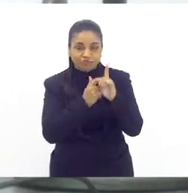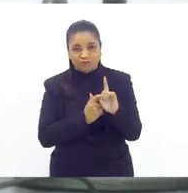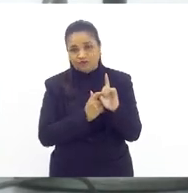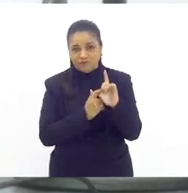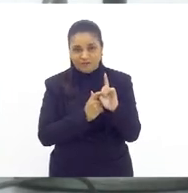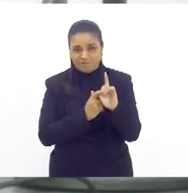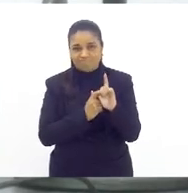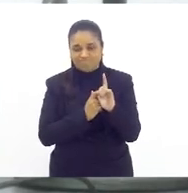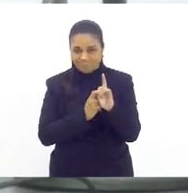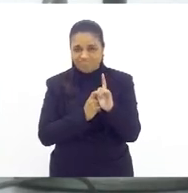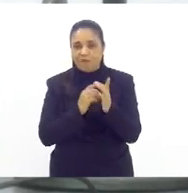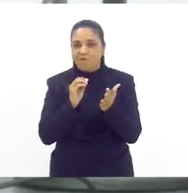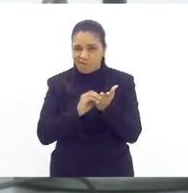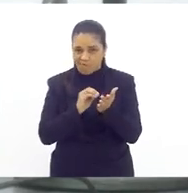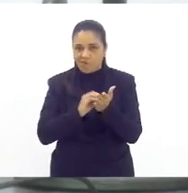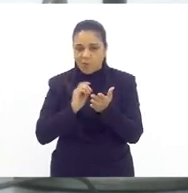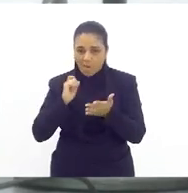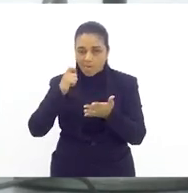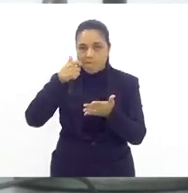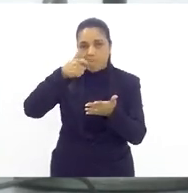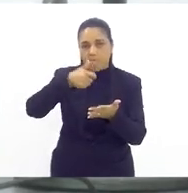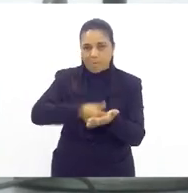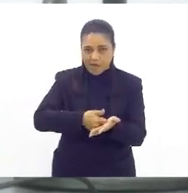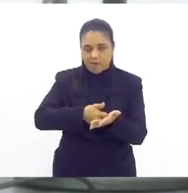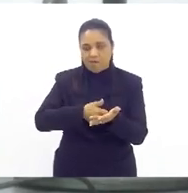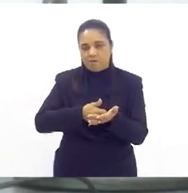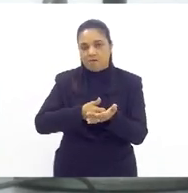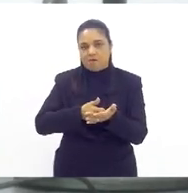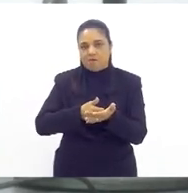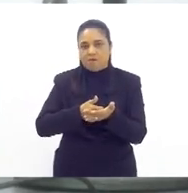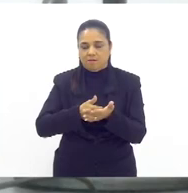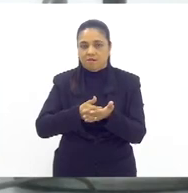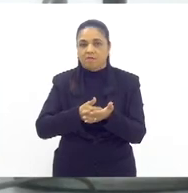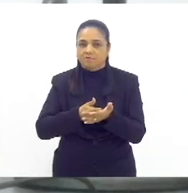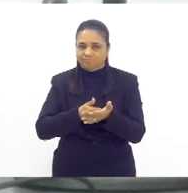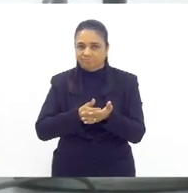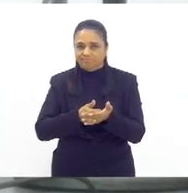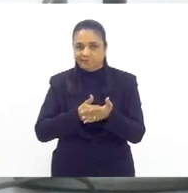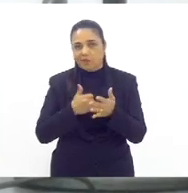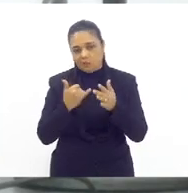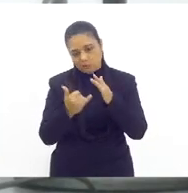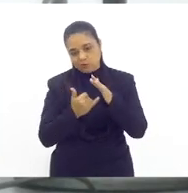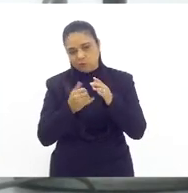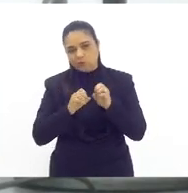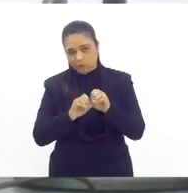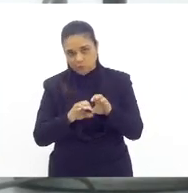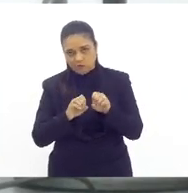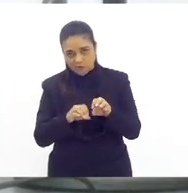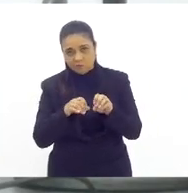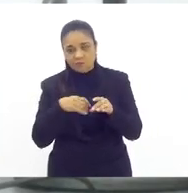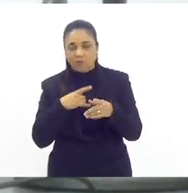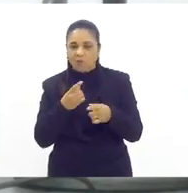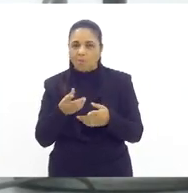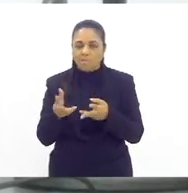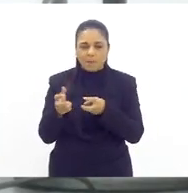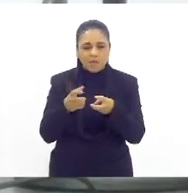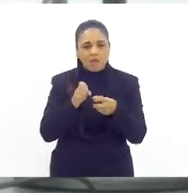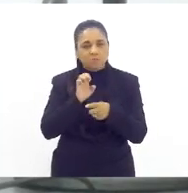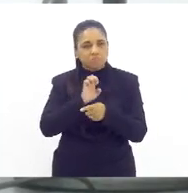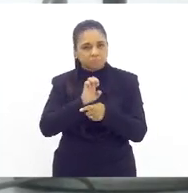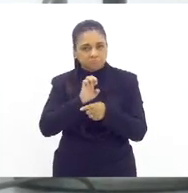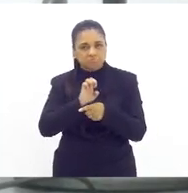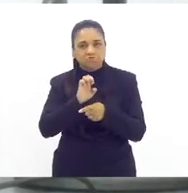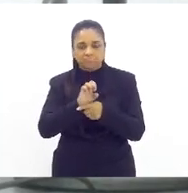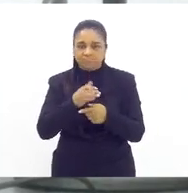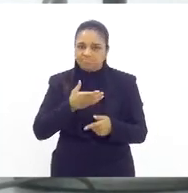em restos a pagar em toda a função educação né então a gente vê que o Estado do Rio de Janeiro tem de alguma forma